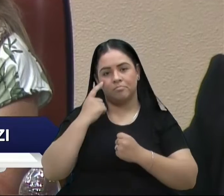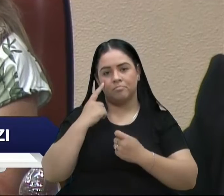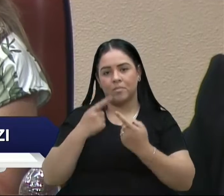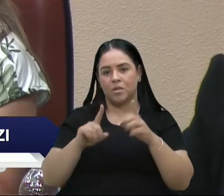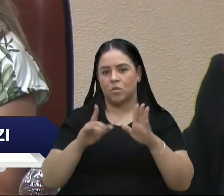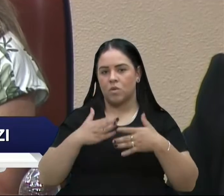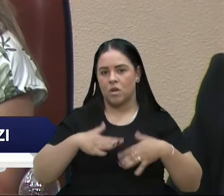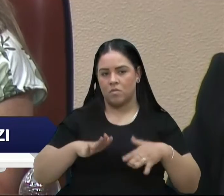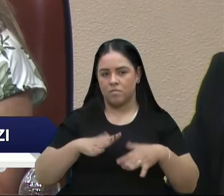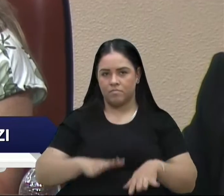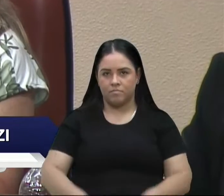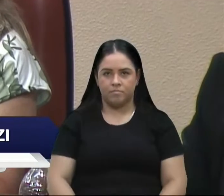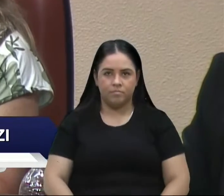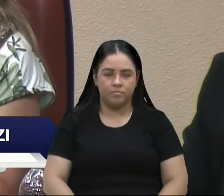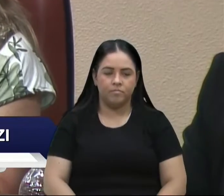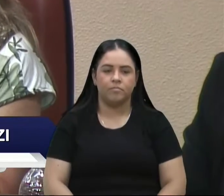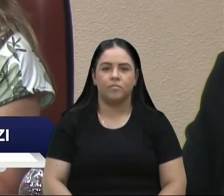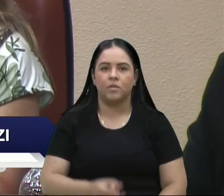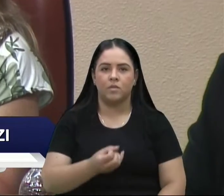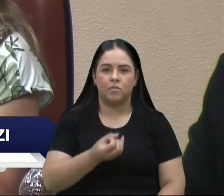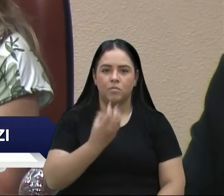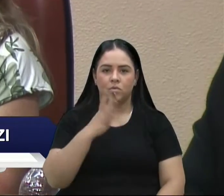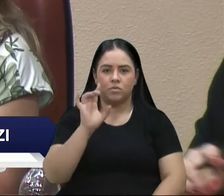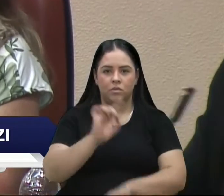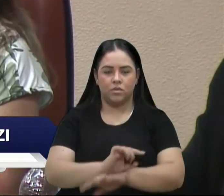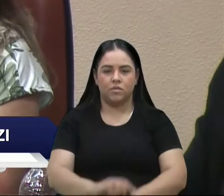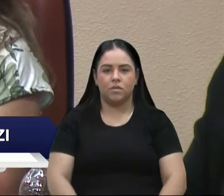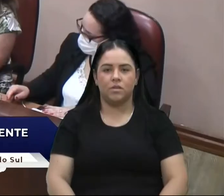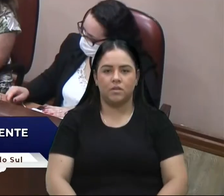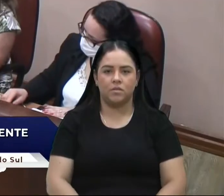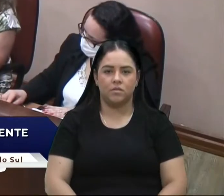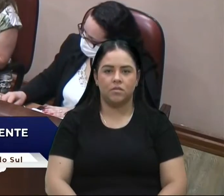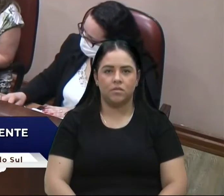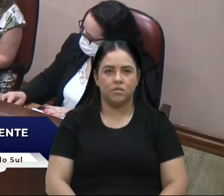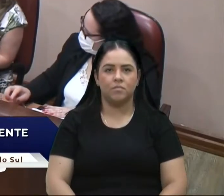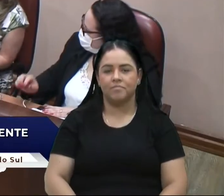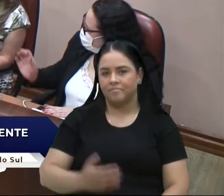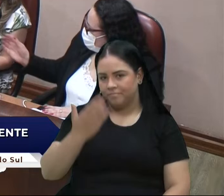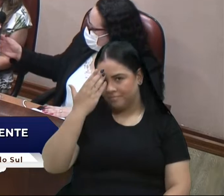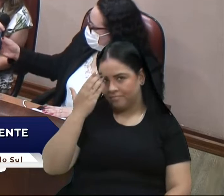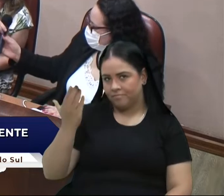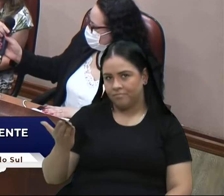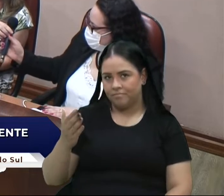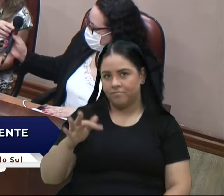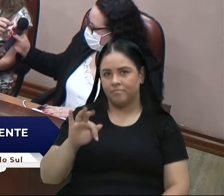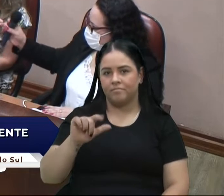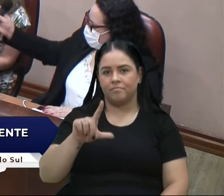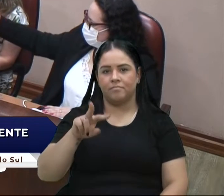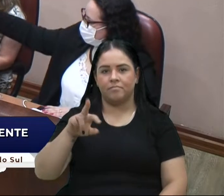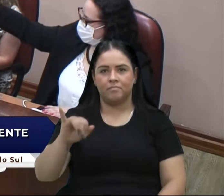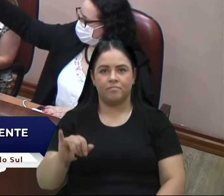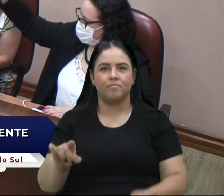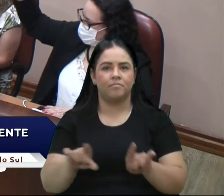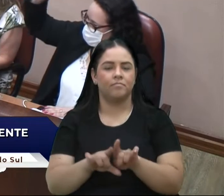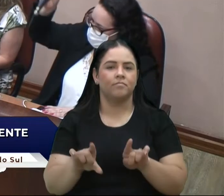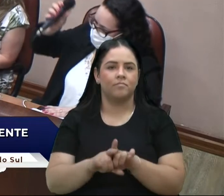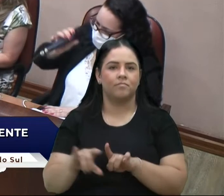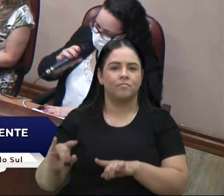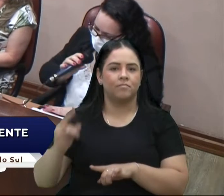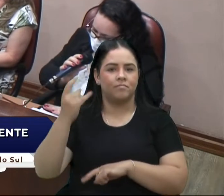bastante cautela. Boa tarde, bom dia. Obrigado, Margit. Cláudia, por fazer seus encaminhamentos também.